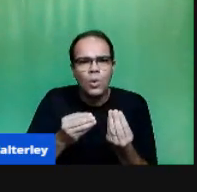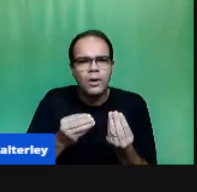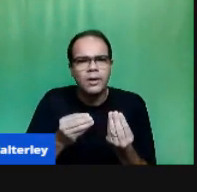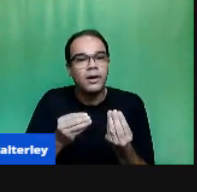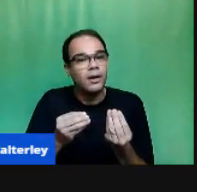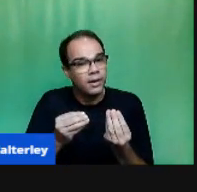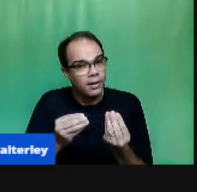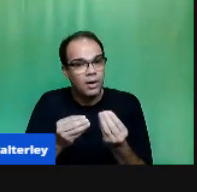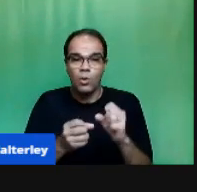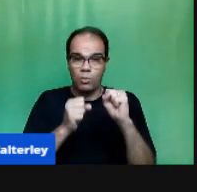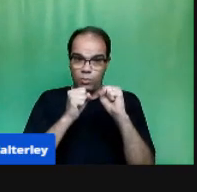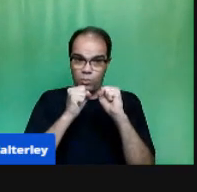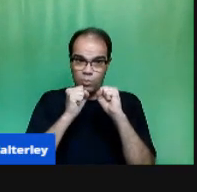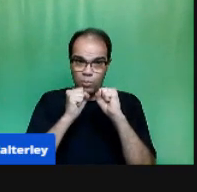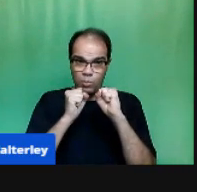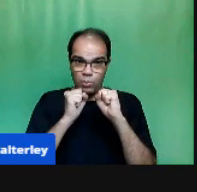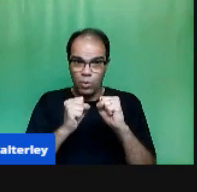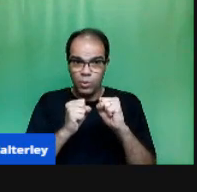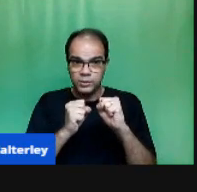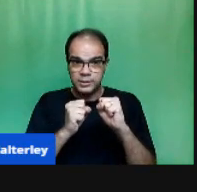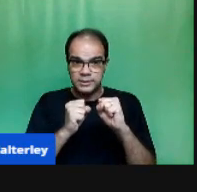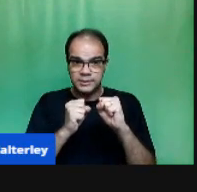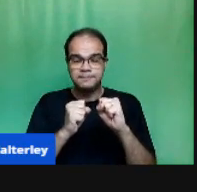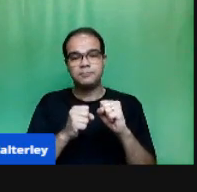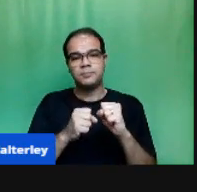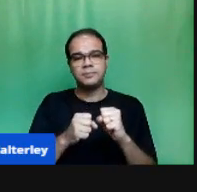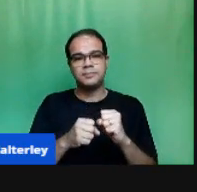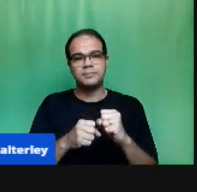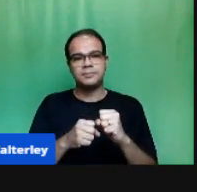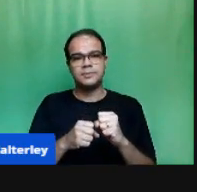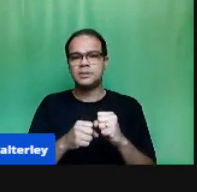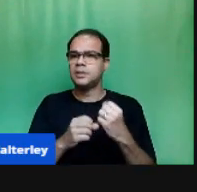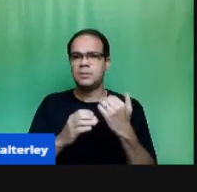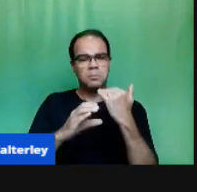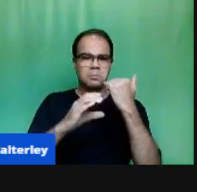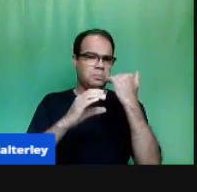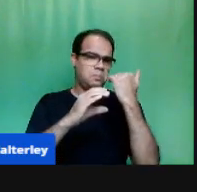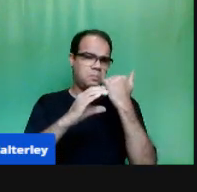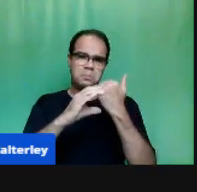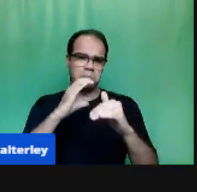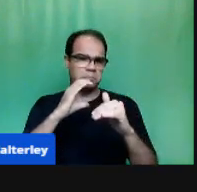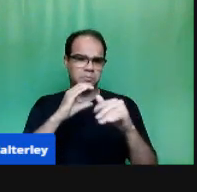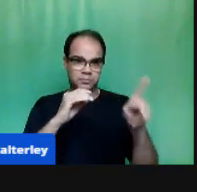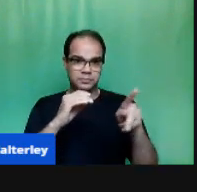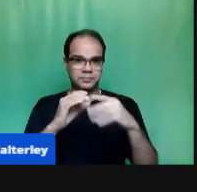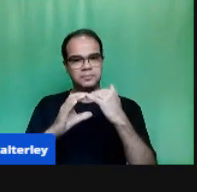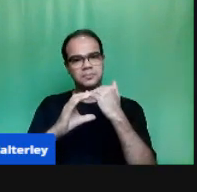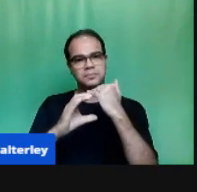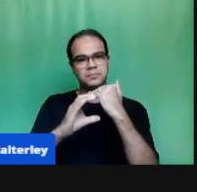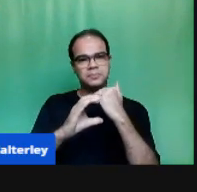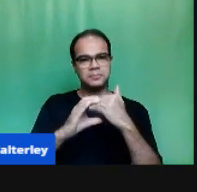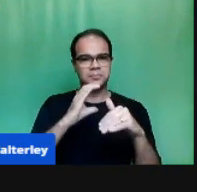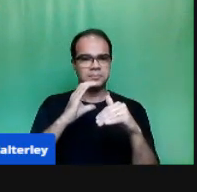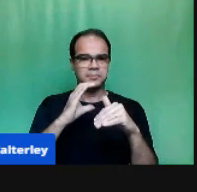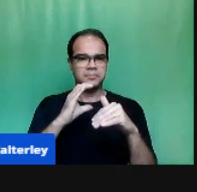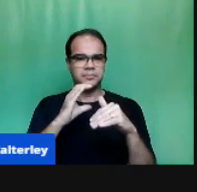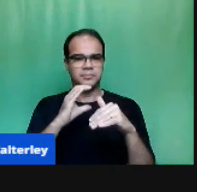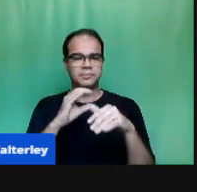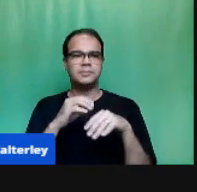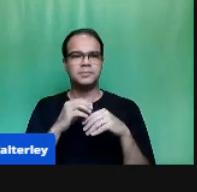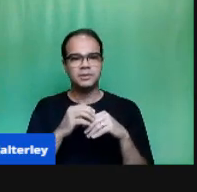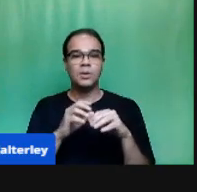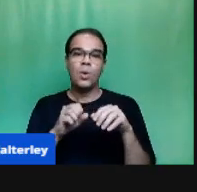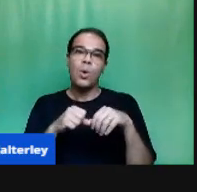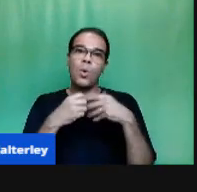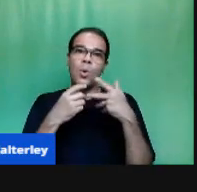gravar em vídeo ou áudio e enviar esse material para a turma, ou recorrer ao que já existe na